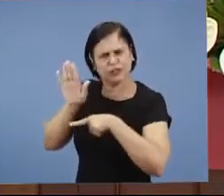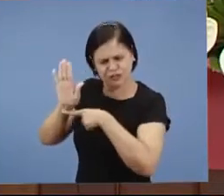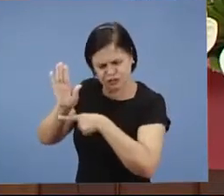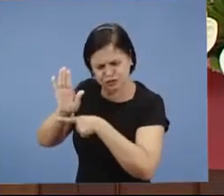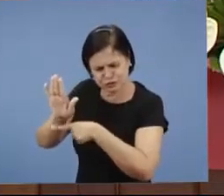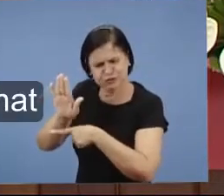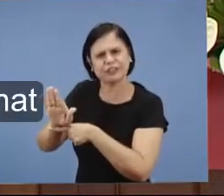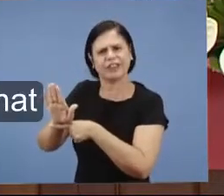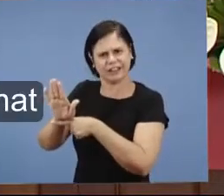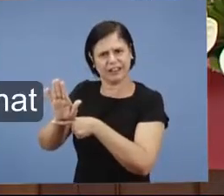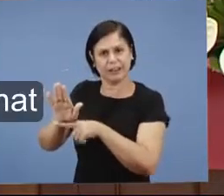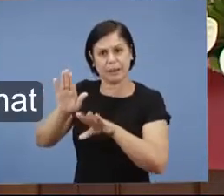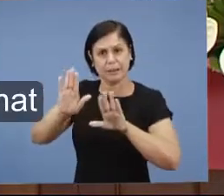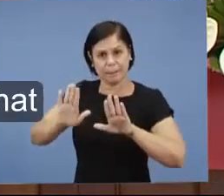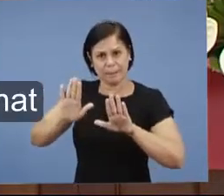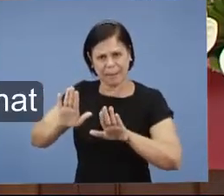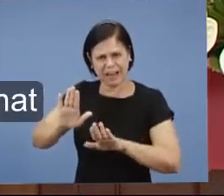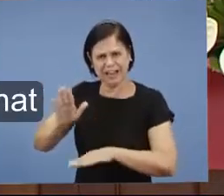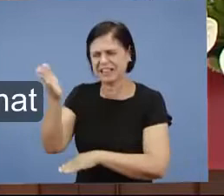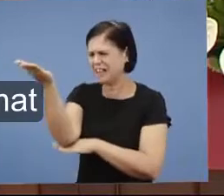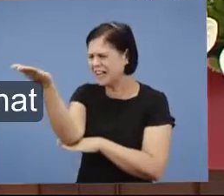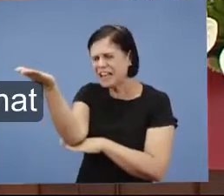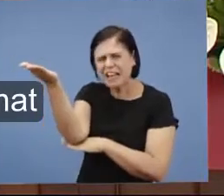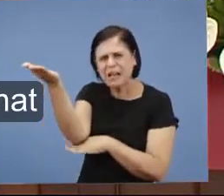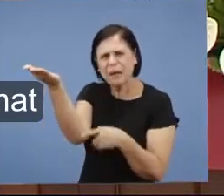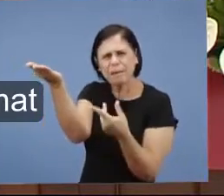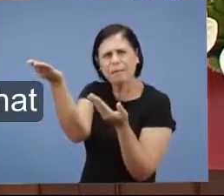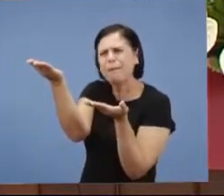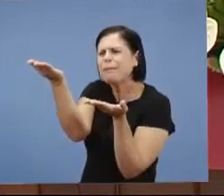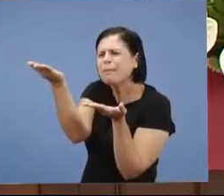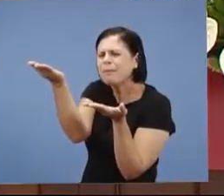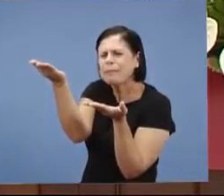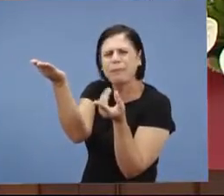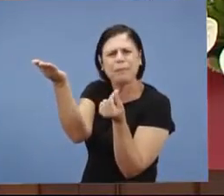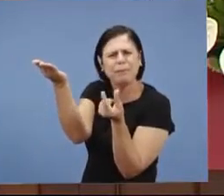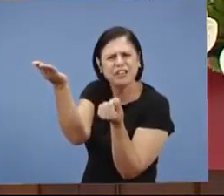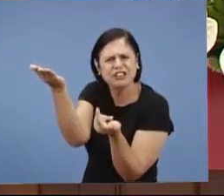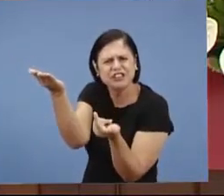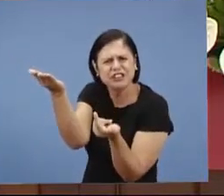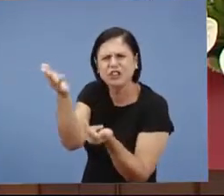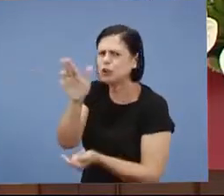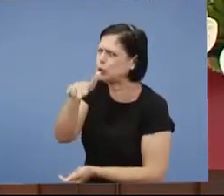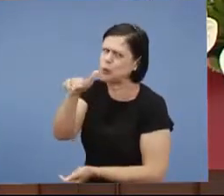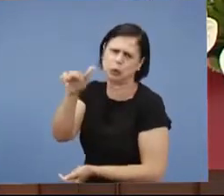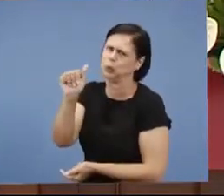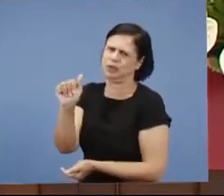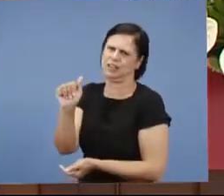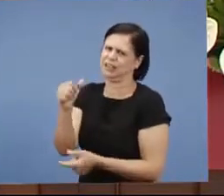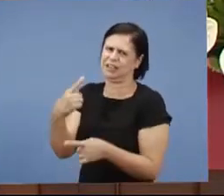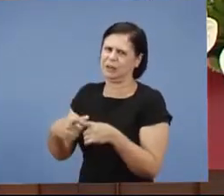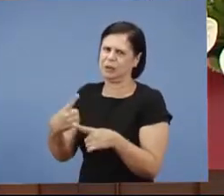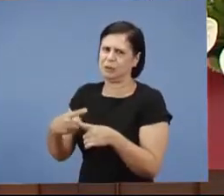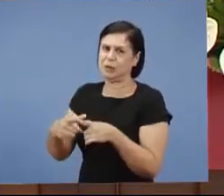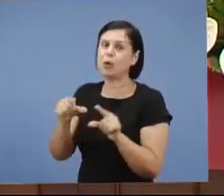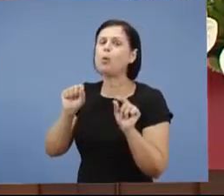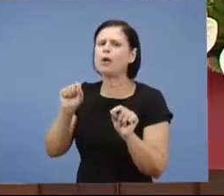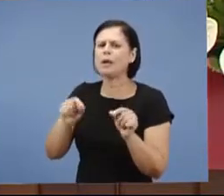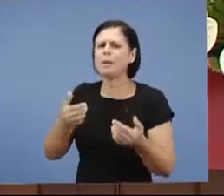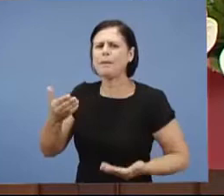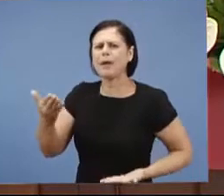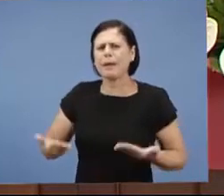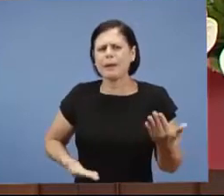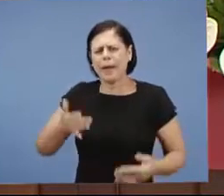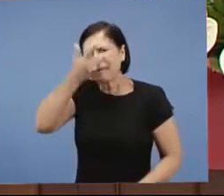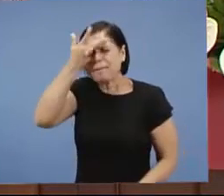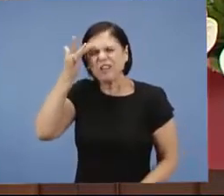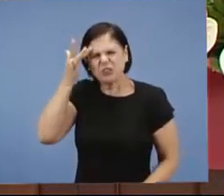momento, mas nunca mendigos, porque o mendigo é aquele que está dependendo da ajuda de pessoas que